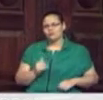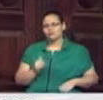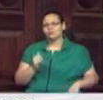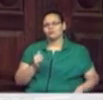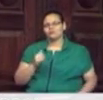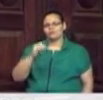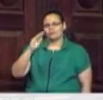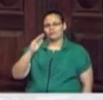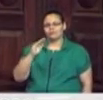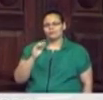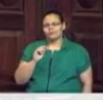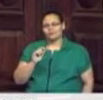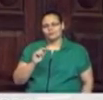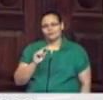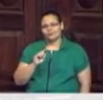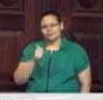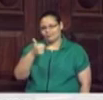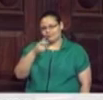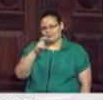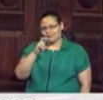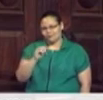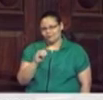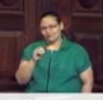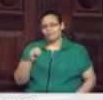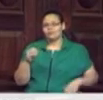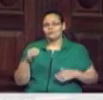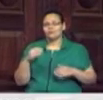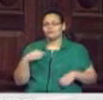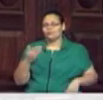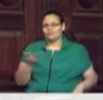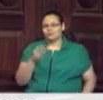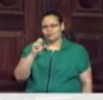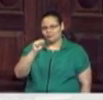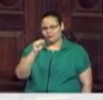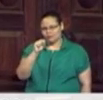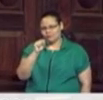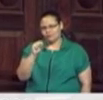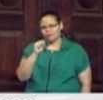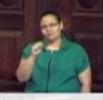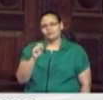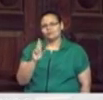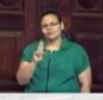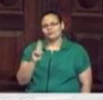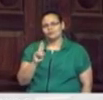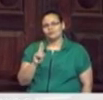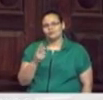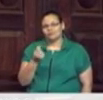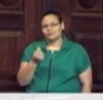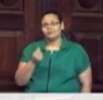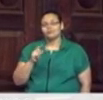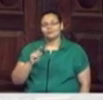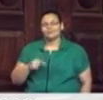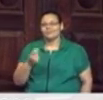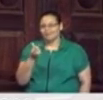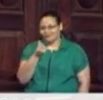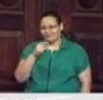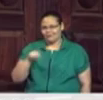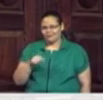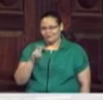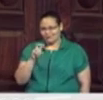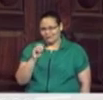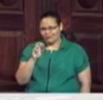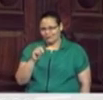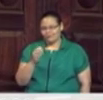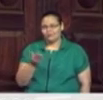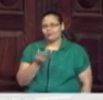acima do qual incide o benefício passou de R$ 6,50 para R$ 8, ou seja, o usuário deixa de pagar R$ 6,50 e passa a